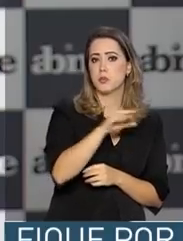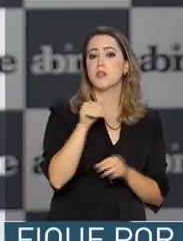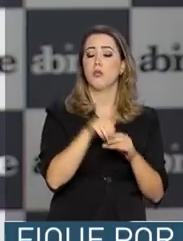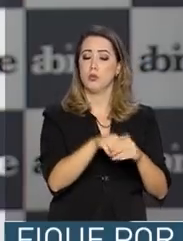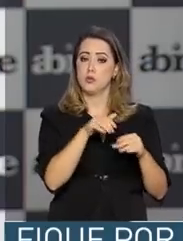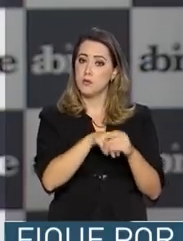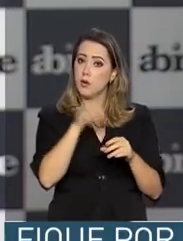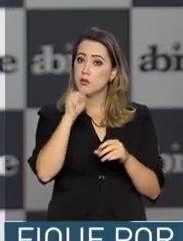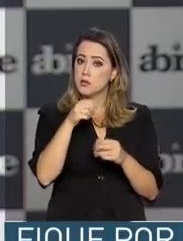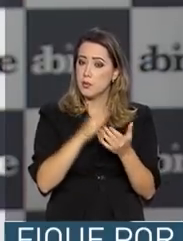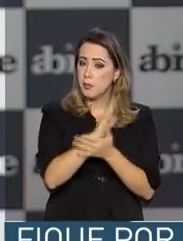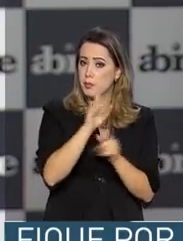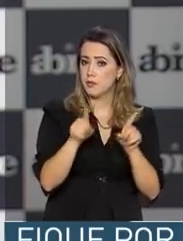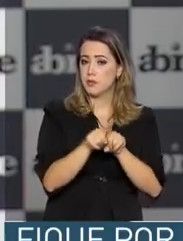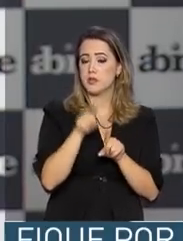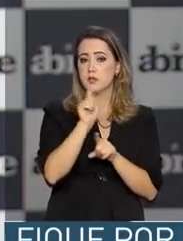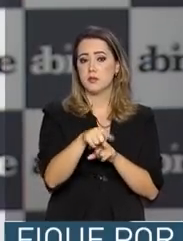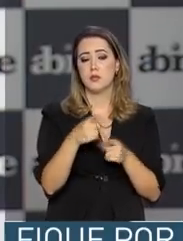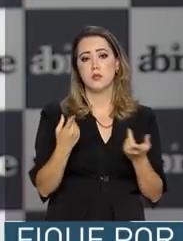é?